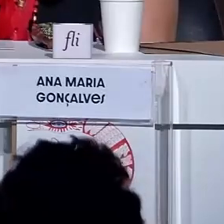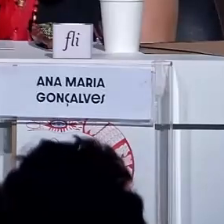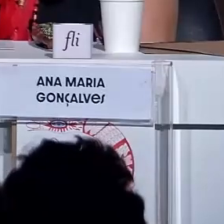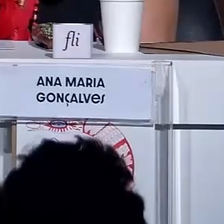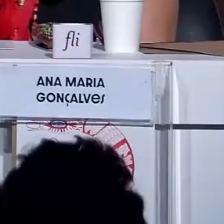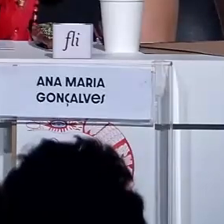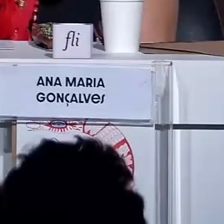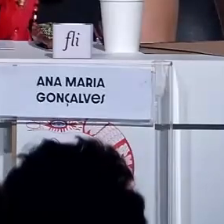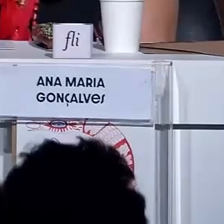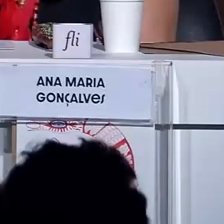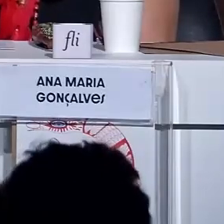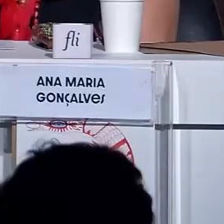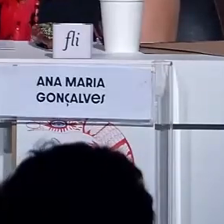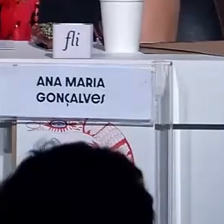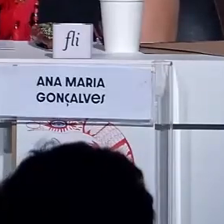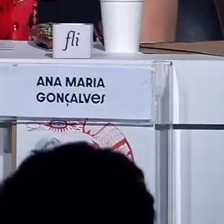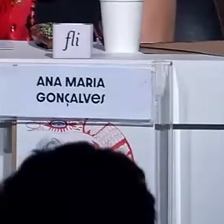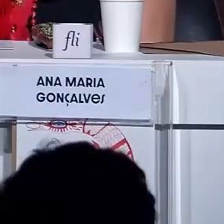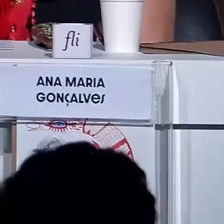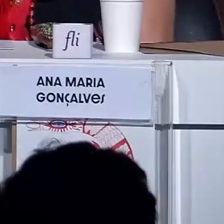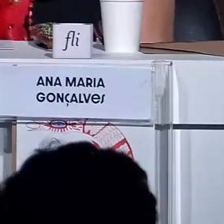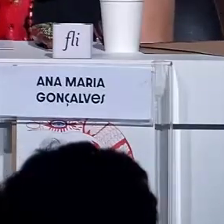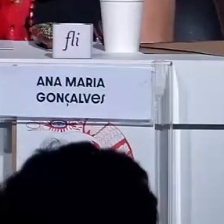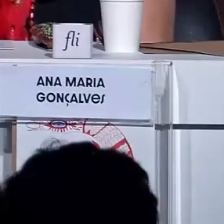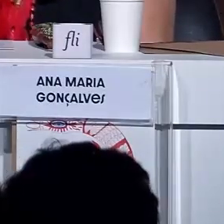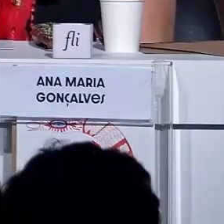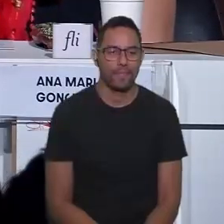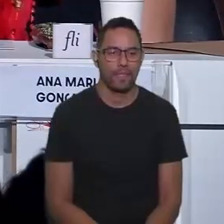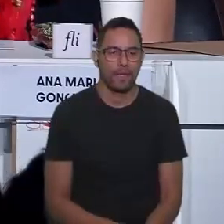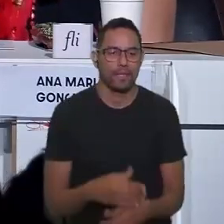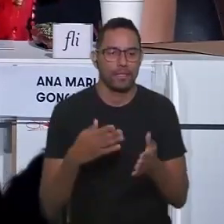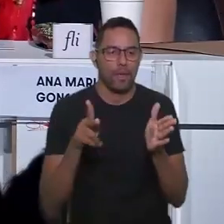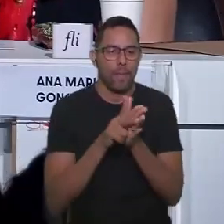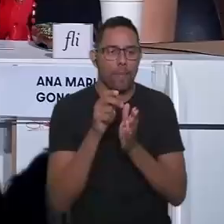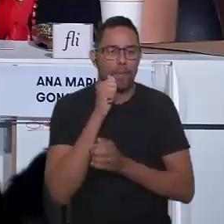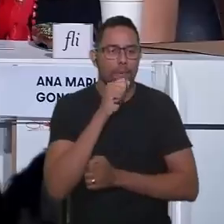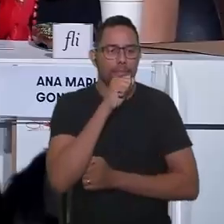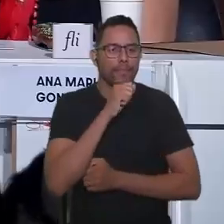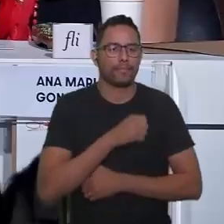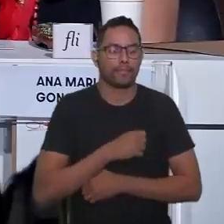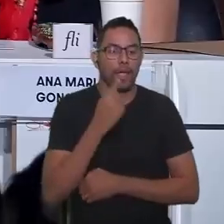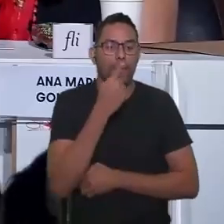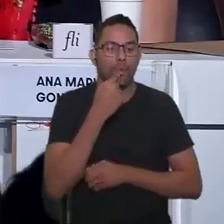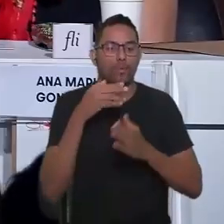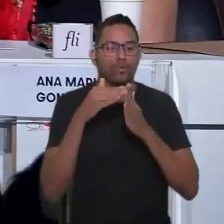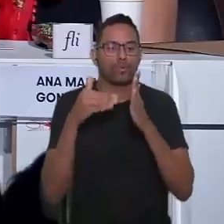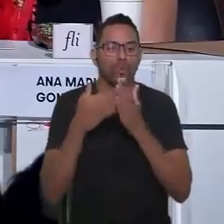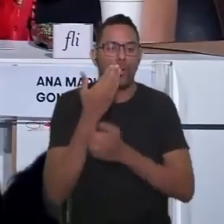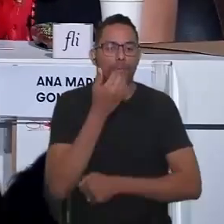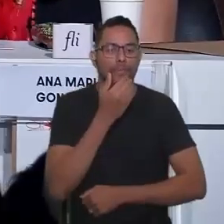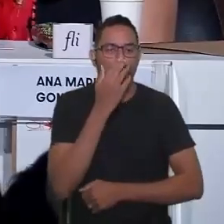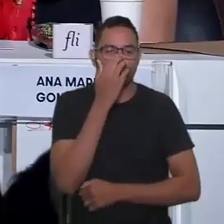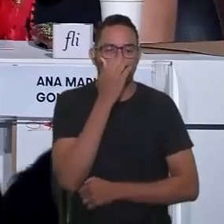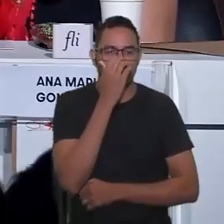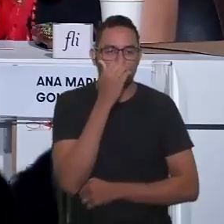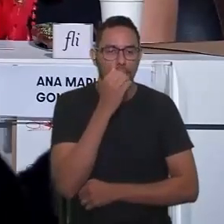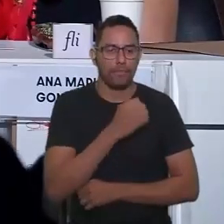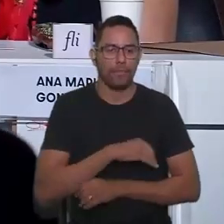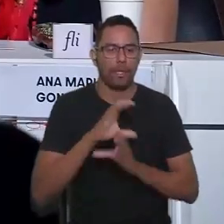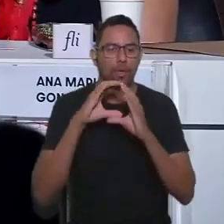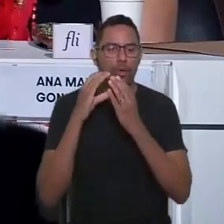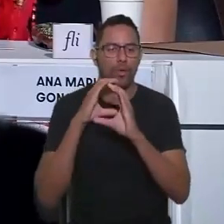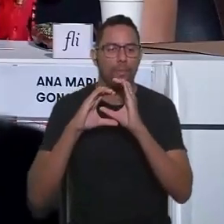com a pedra que jogou hoje, o que nasceu antes da própria mãe, a boca que tudo come, o cara da